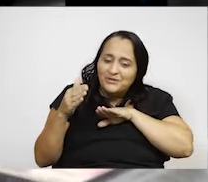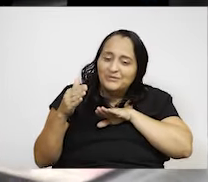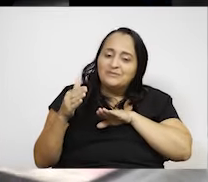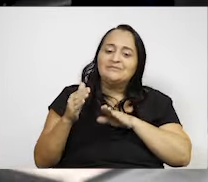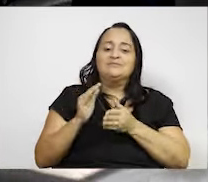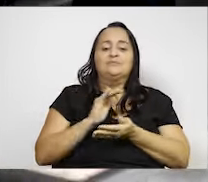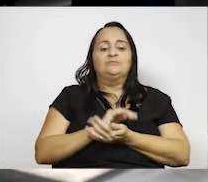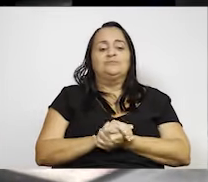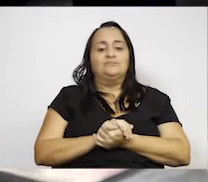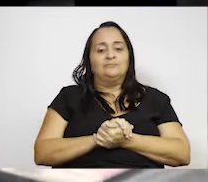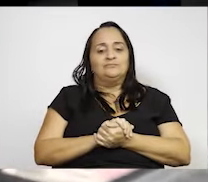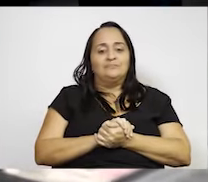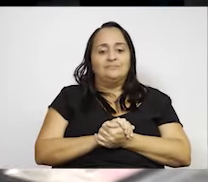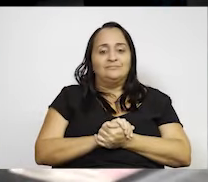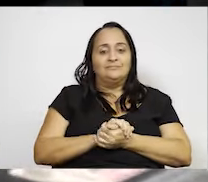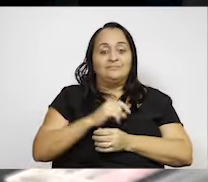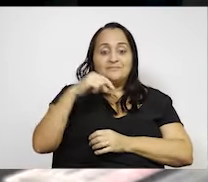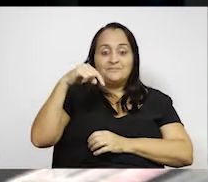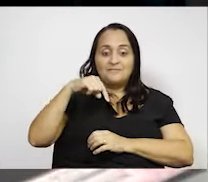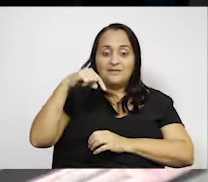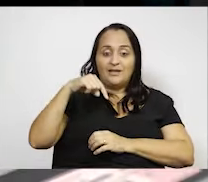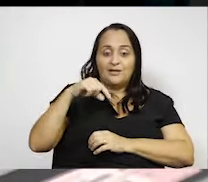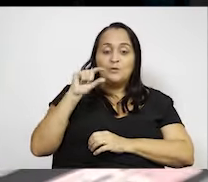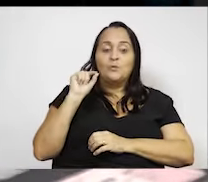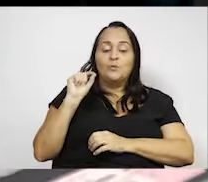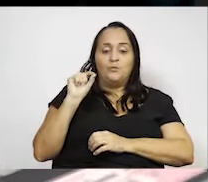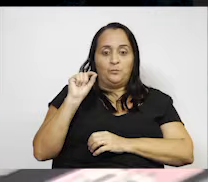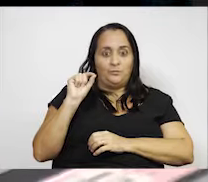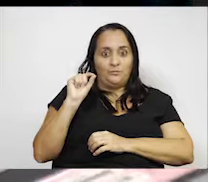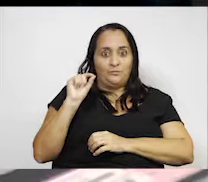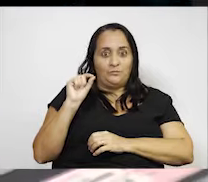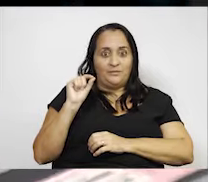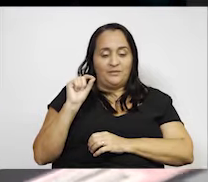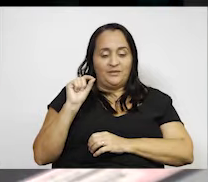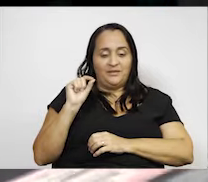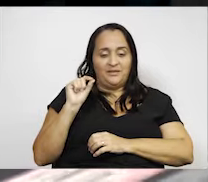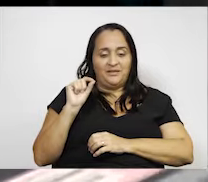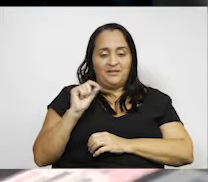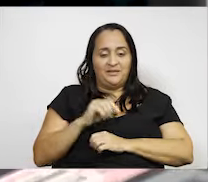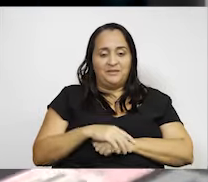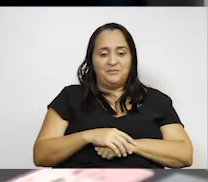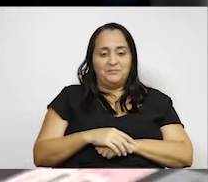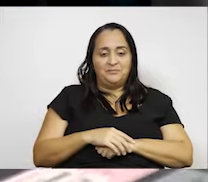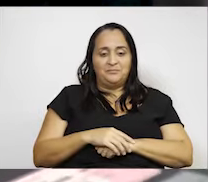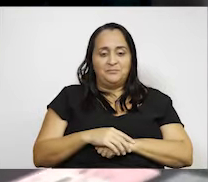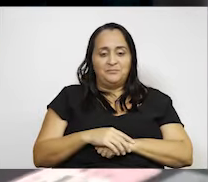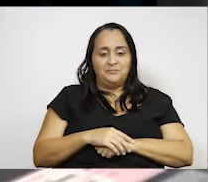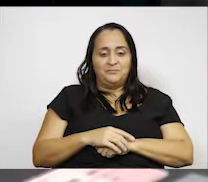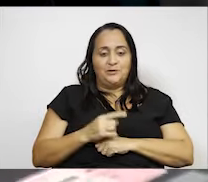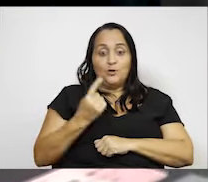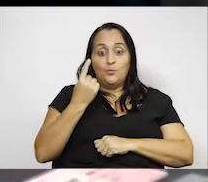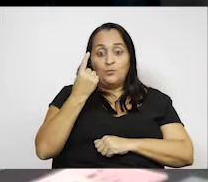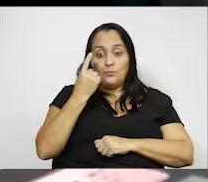Está vendo? Ah, olha só, aqui já teve